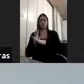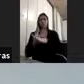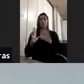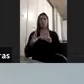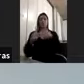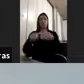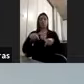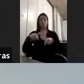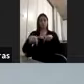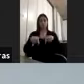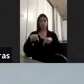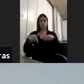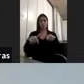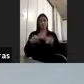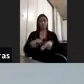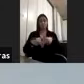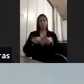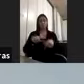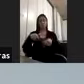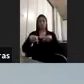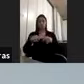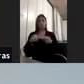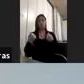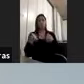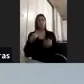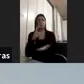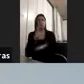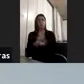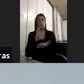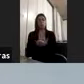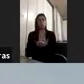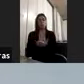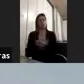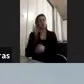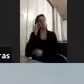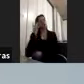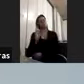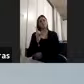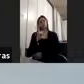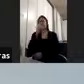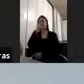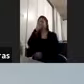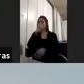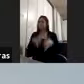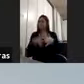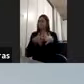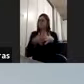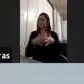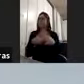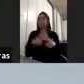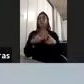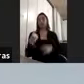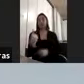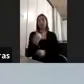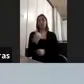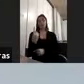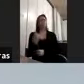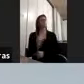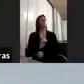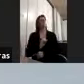que os trabalhadores têm que resistir mesmo, é uma luta difícil, mas eles não estão sozinhos, não. E o Estado está muito